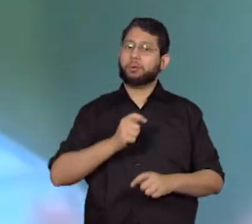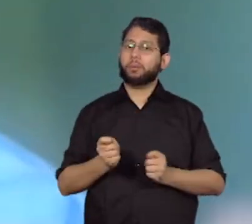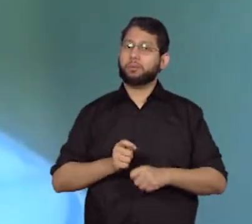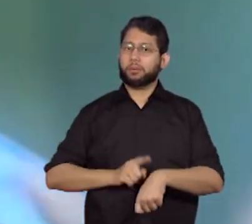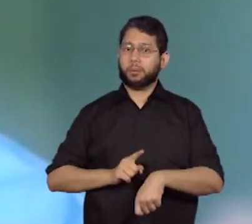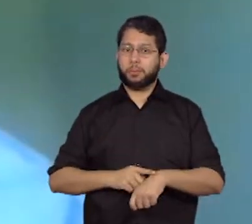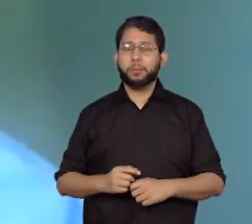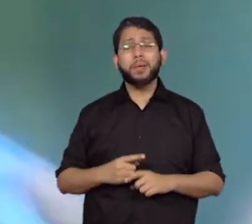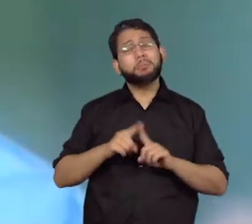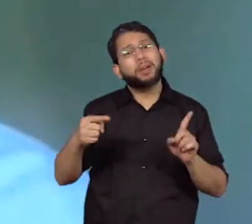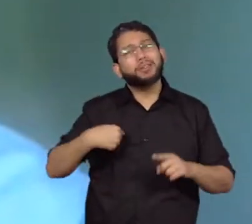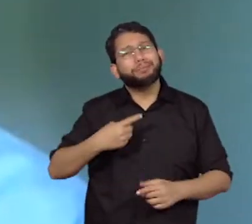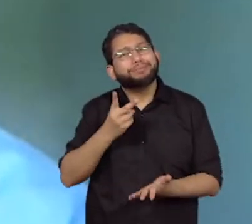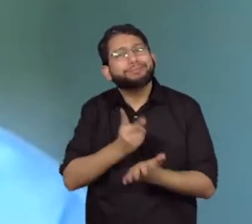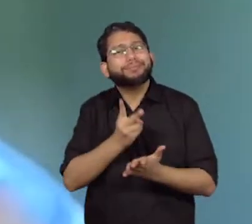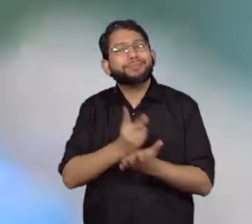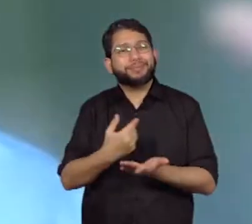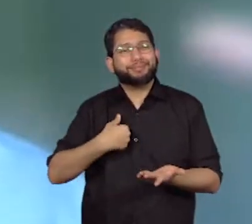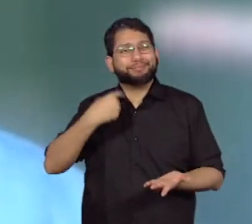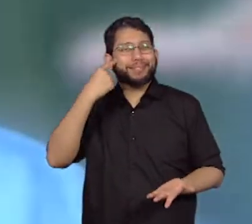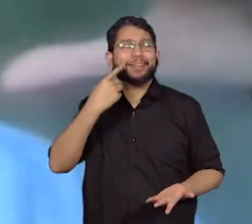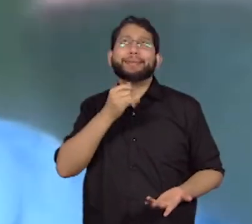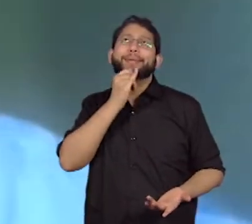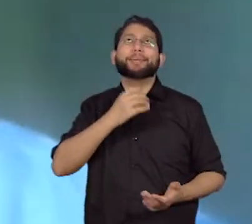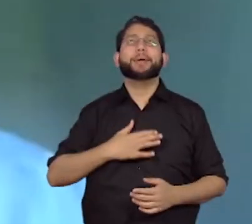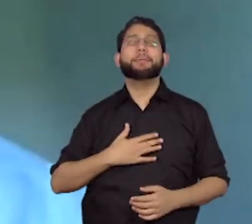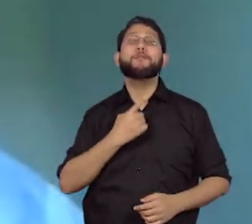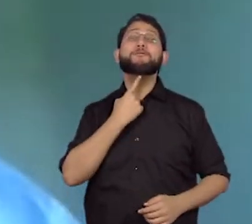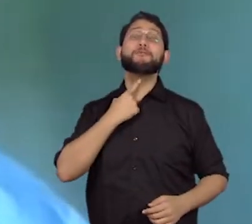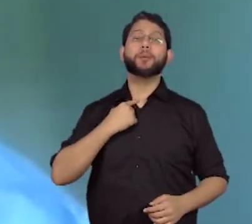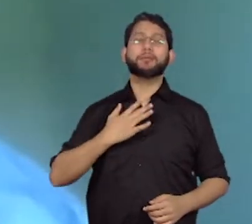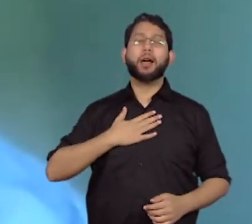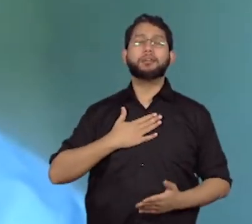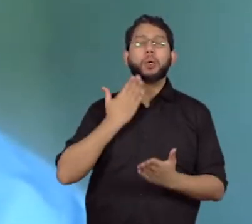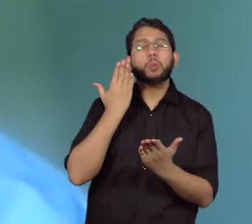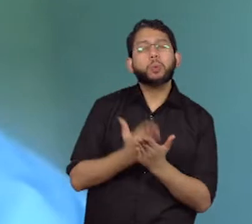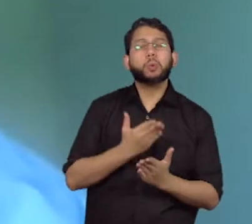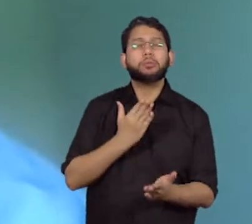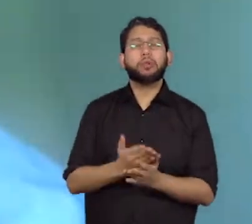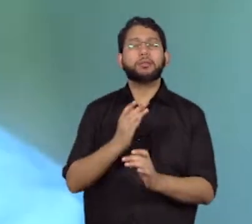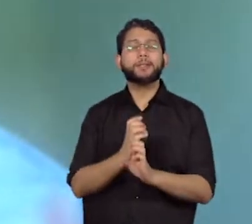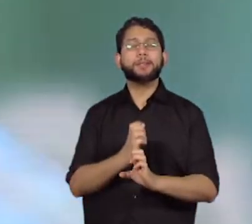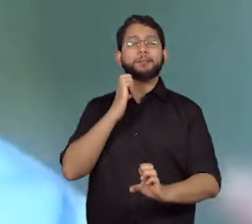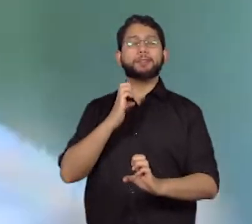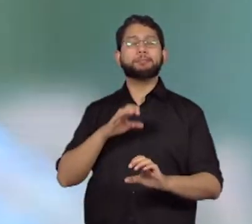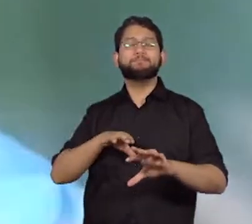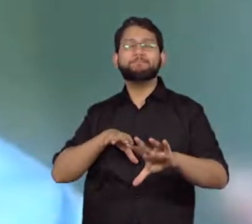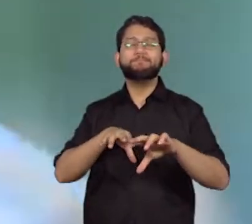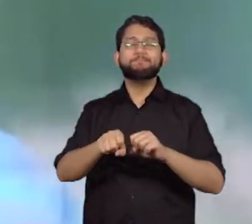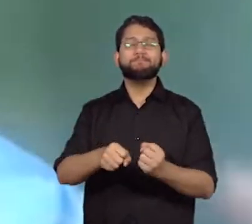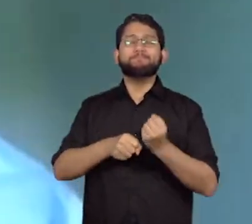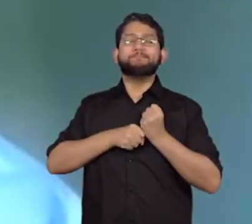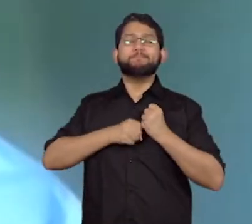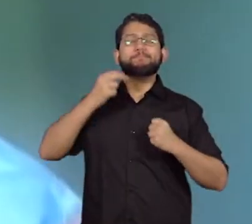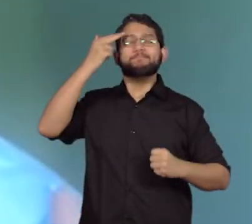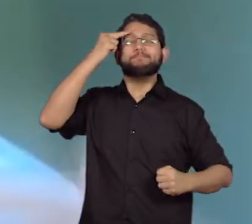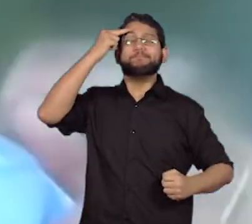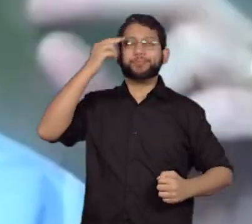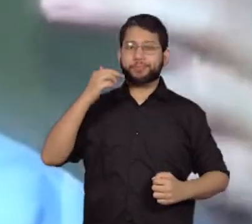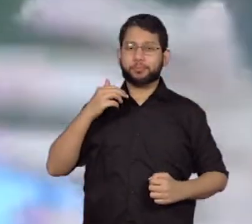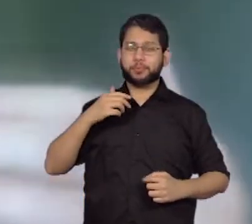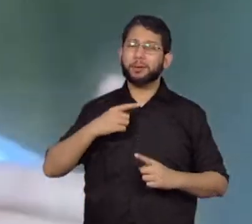E eu sempre almejei, né? Eu queria ser engenheiro, estudar engenharia. Só que quando